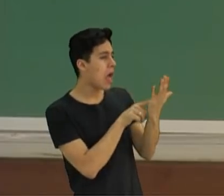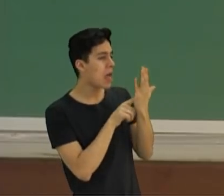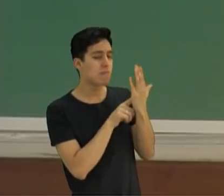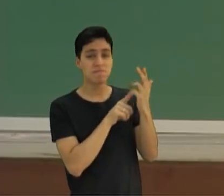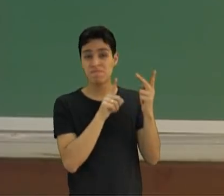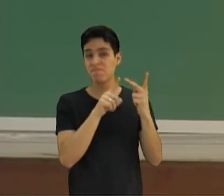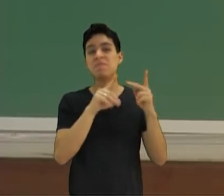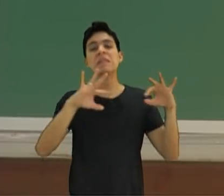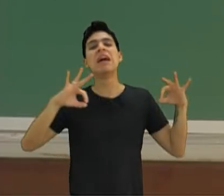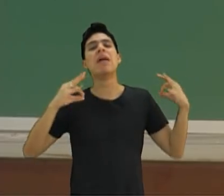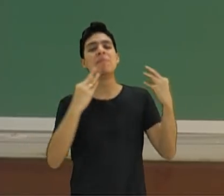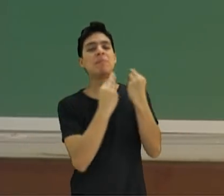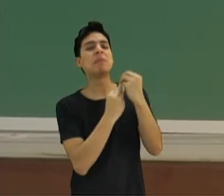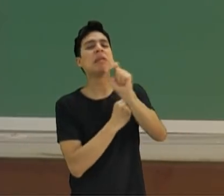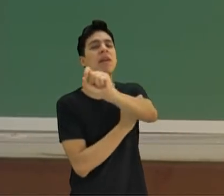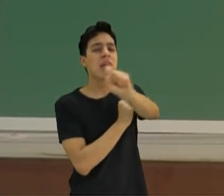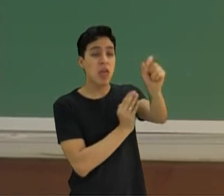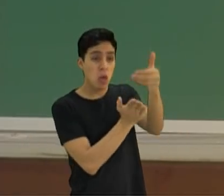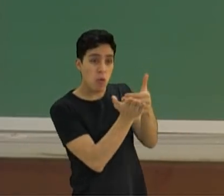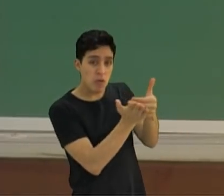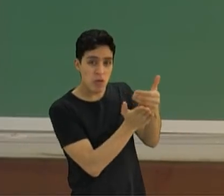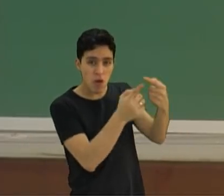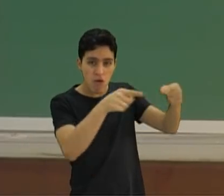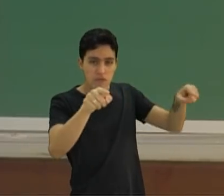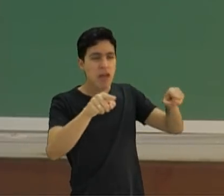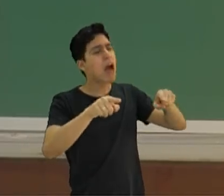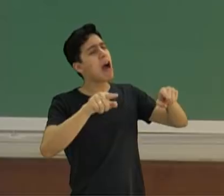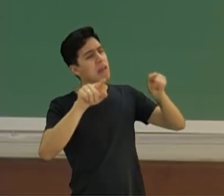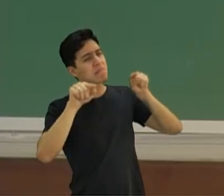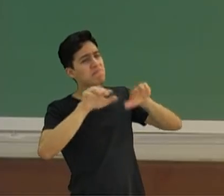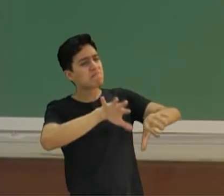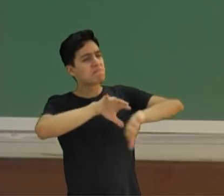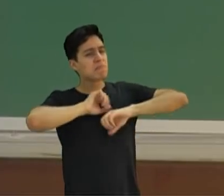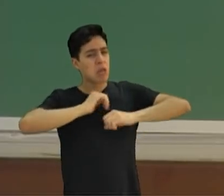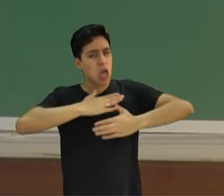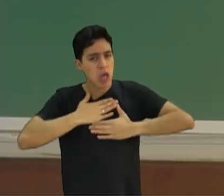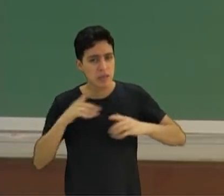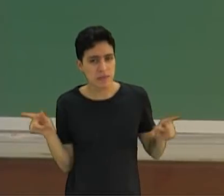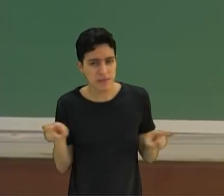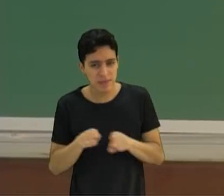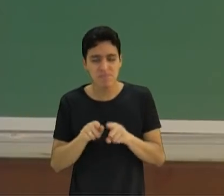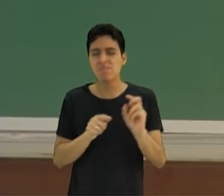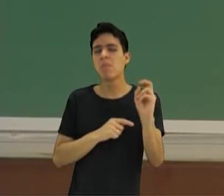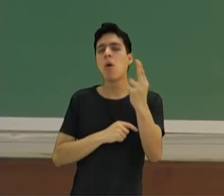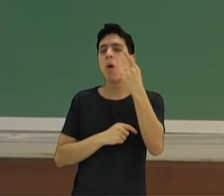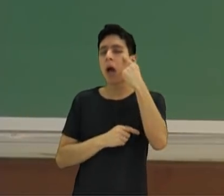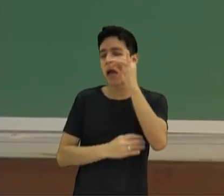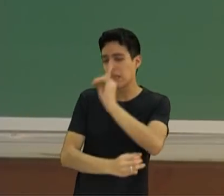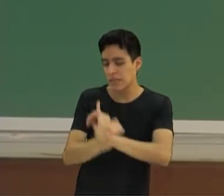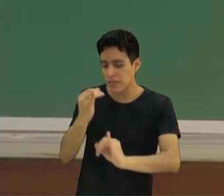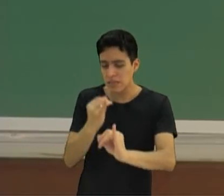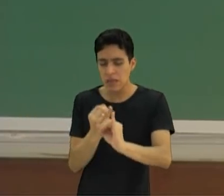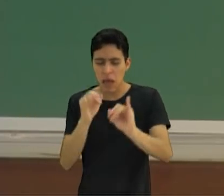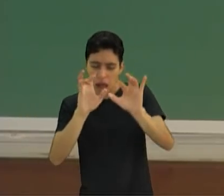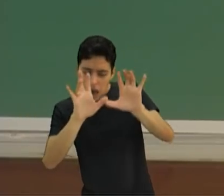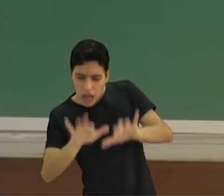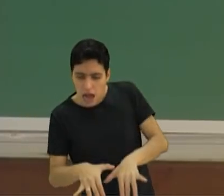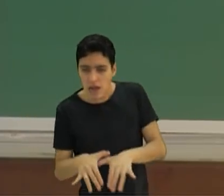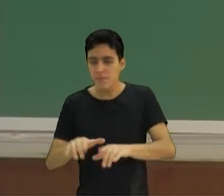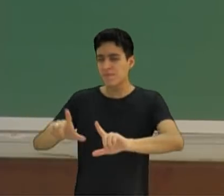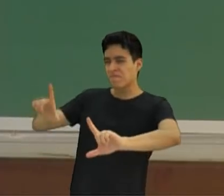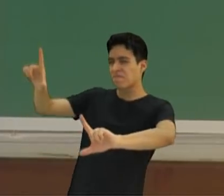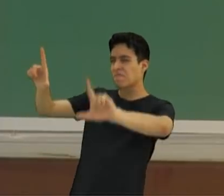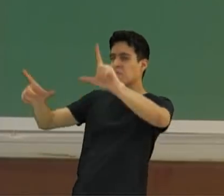família ouvia e você começou a gostar? Será que foi pela internet, pela televisão, pelo rádio? Ou foi